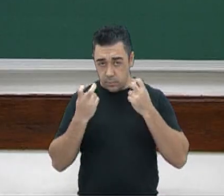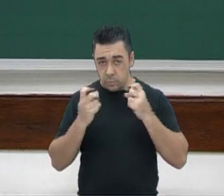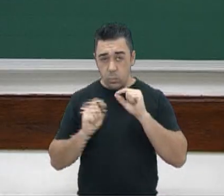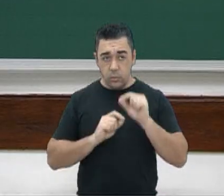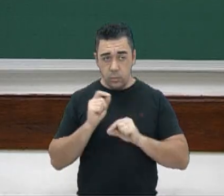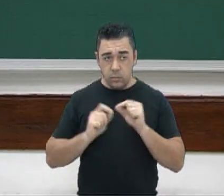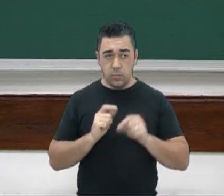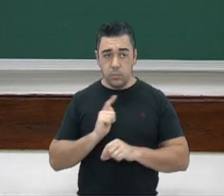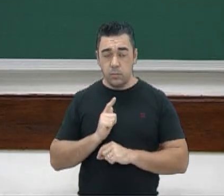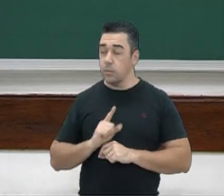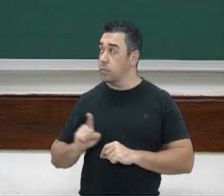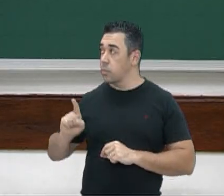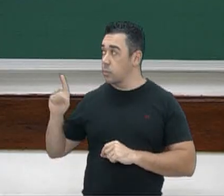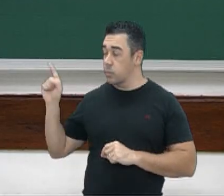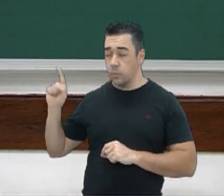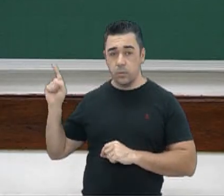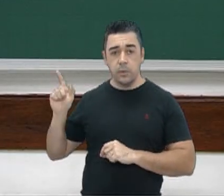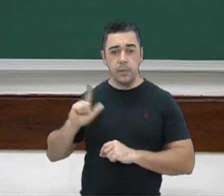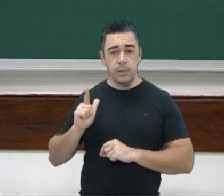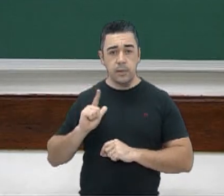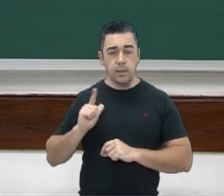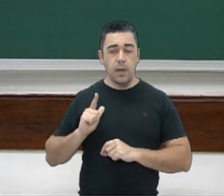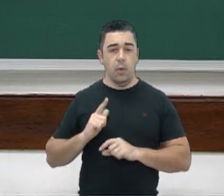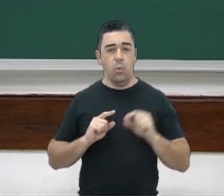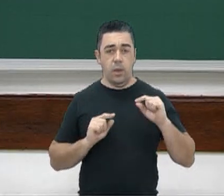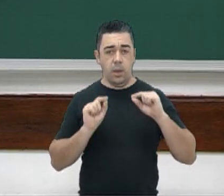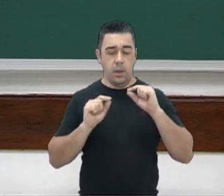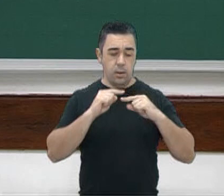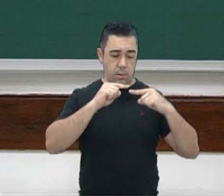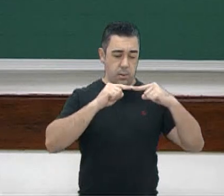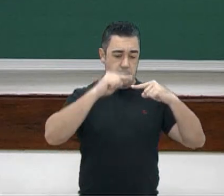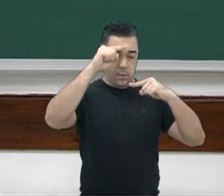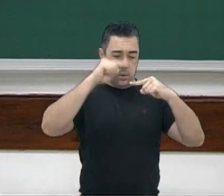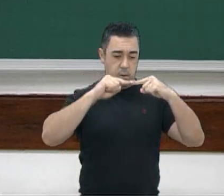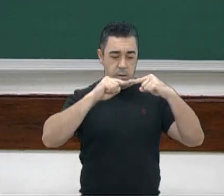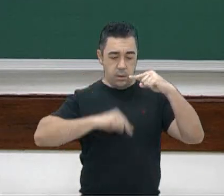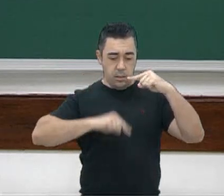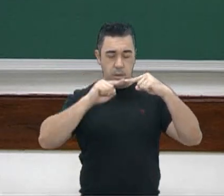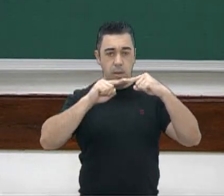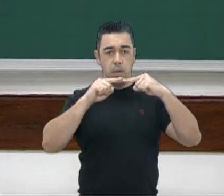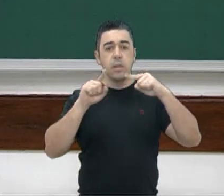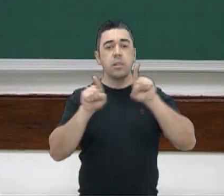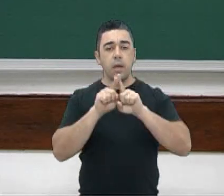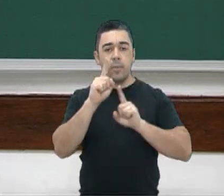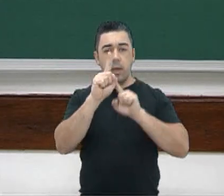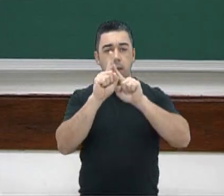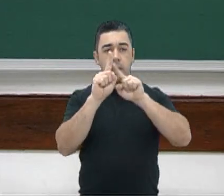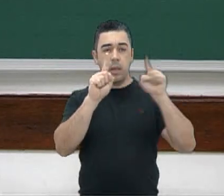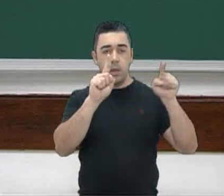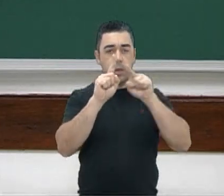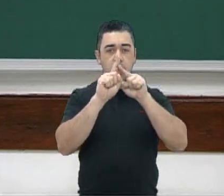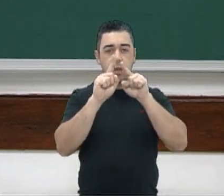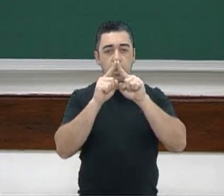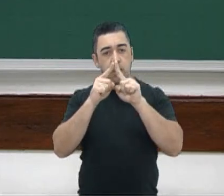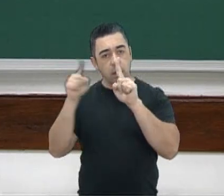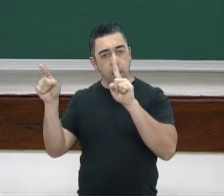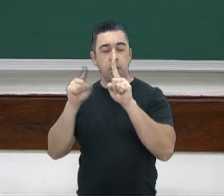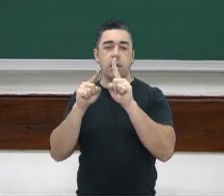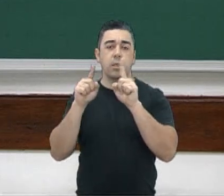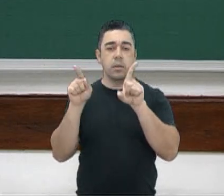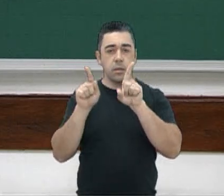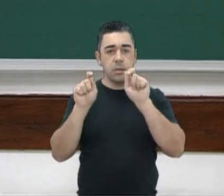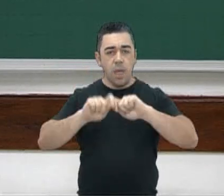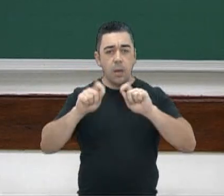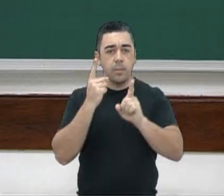que nós temos latitudes e longitudes, e que o conjunto destas latitudes e longitudes é que vão nos possibilitar